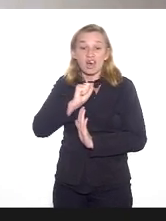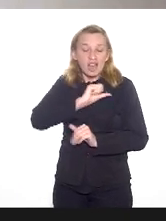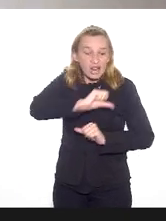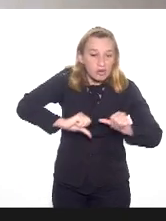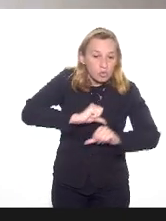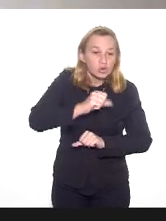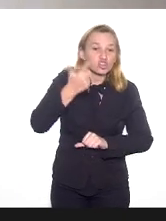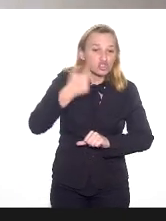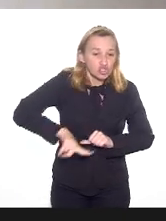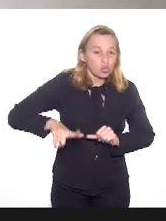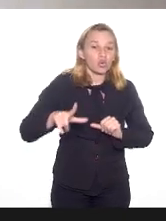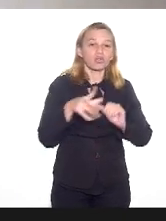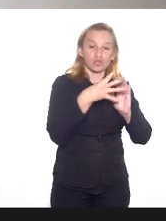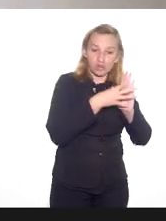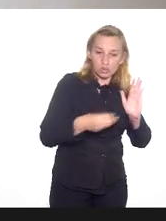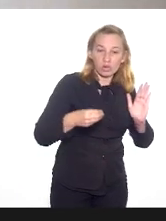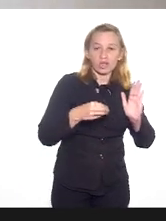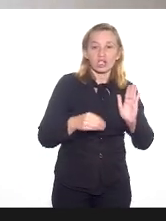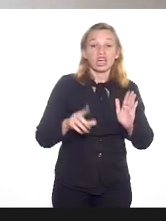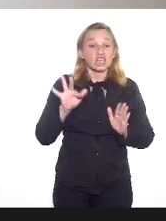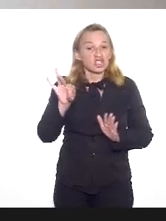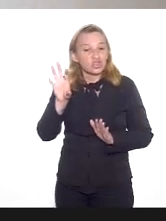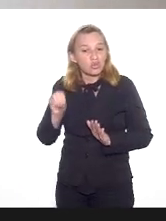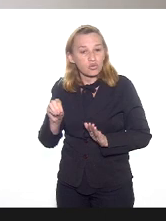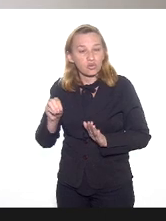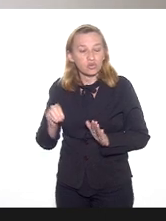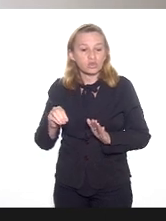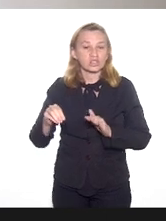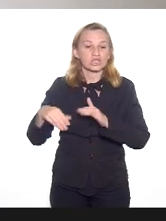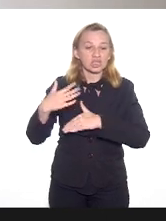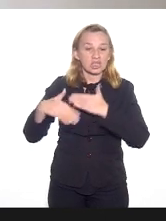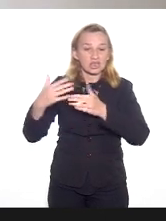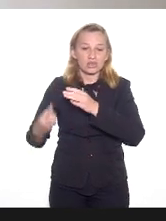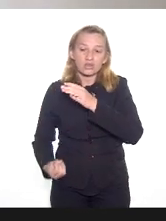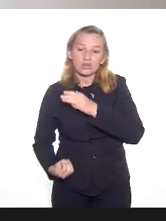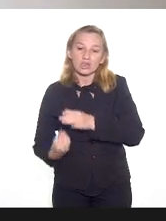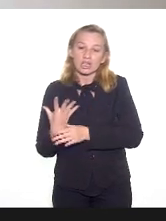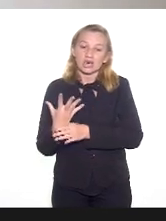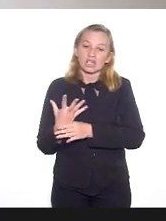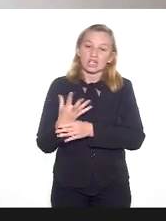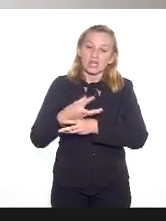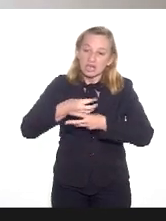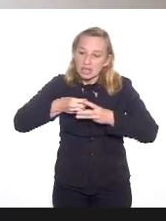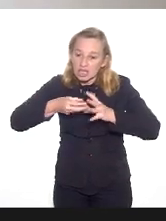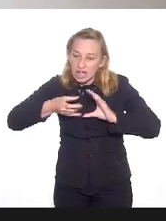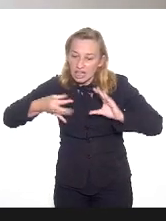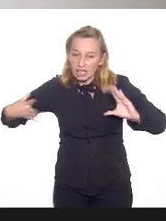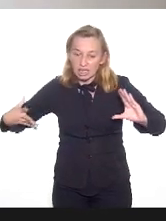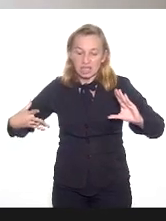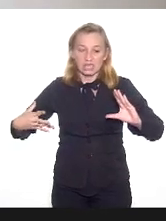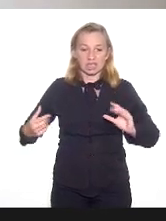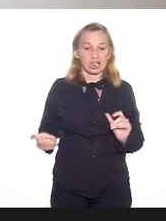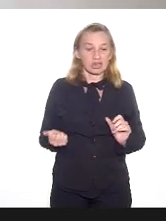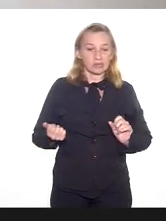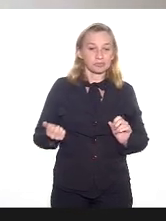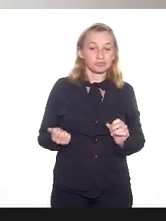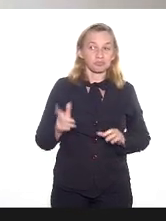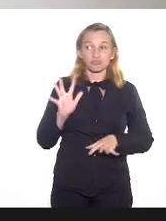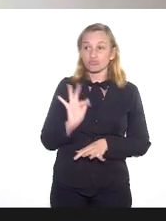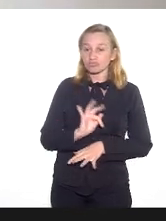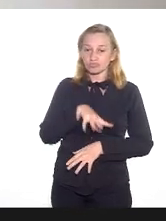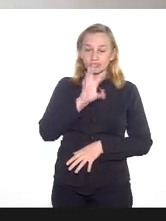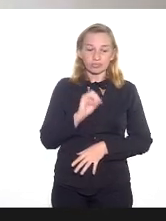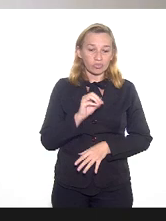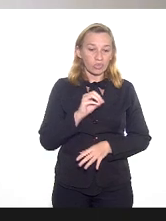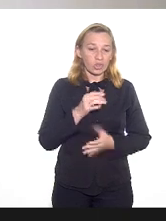de perfil. Ele deixa de ser um fundo que tem dentre as suas características a repartição e passa a ser um fundo